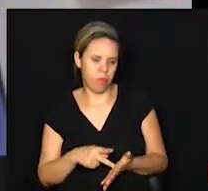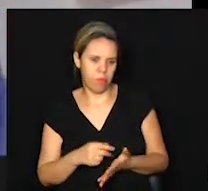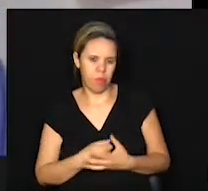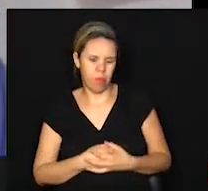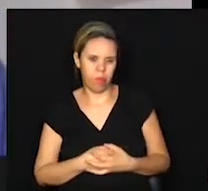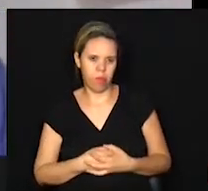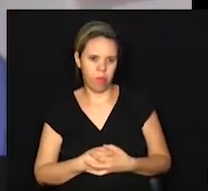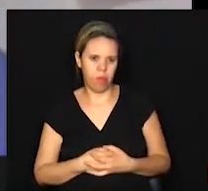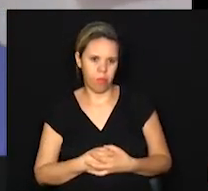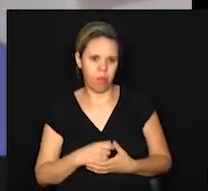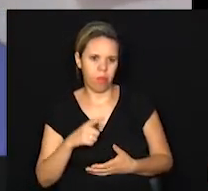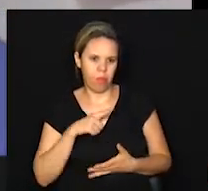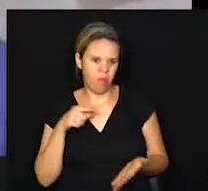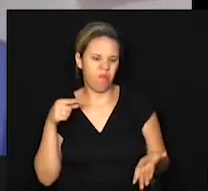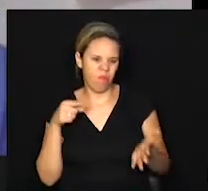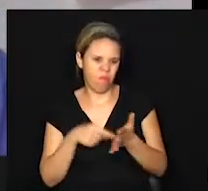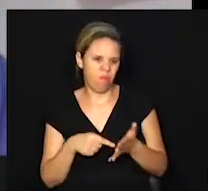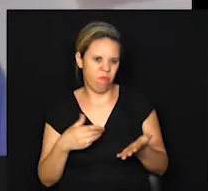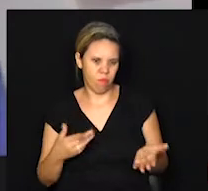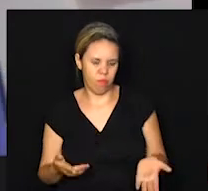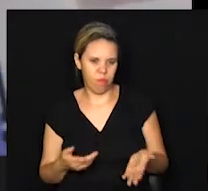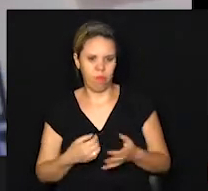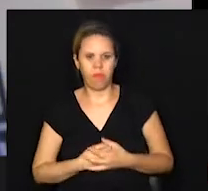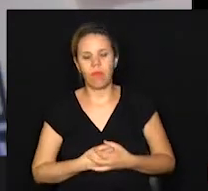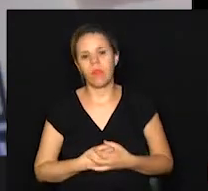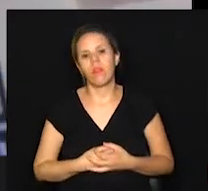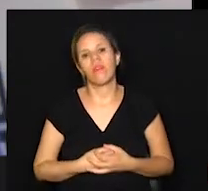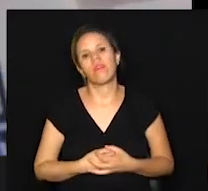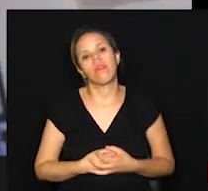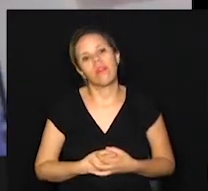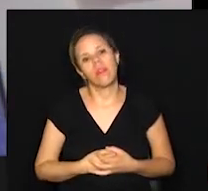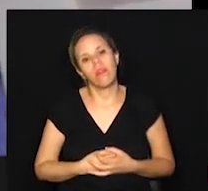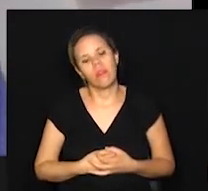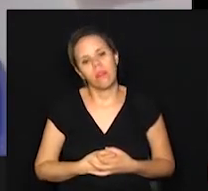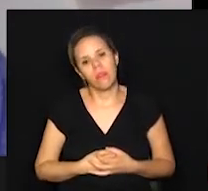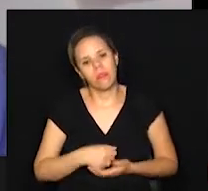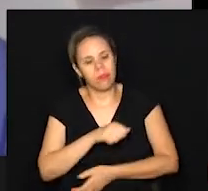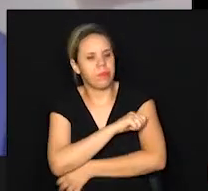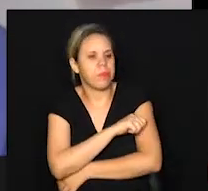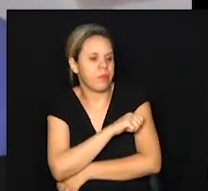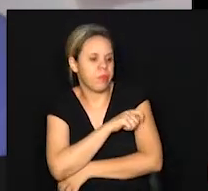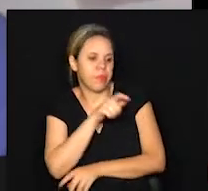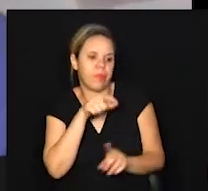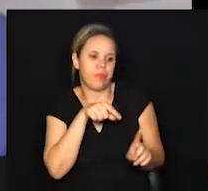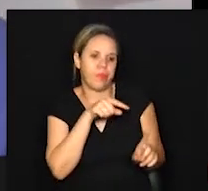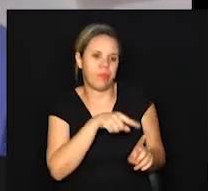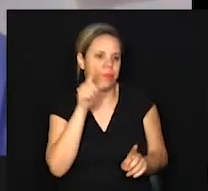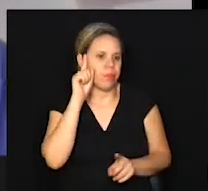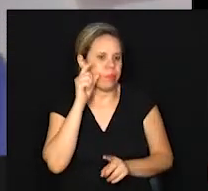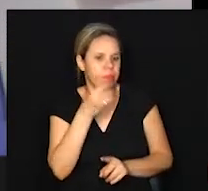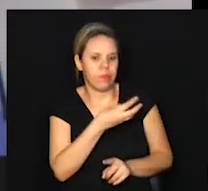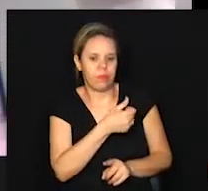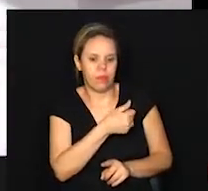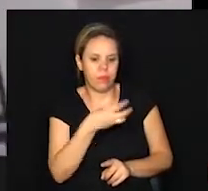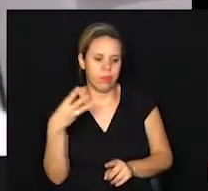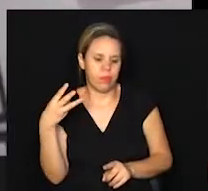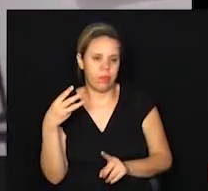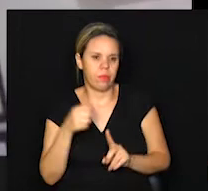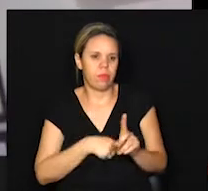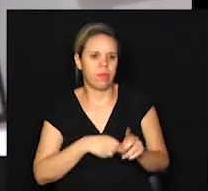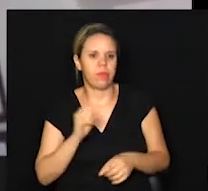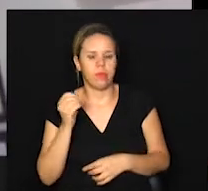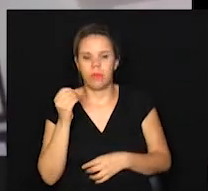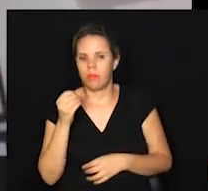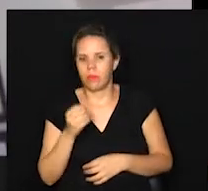houve essa denúncia, né? Houve essa denúncia da referida aluna, né? no dia 13/8. No dia